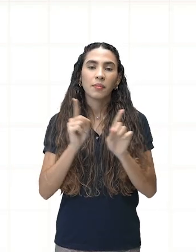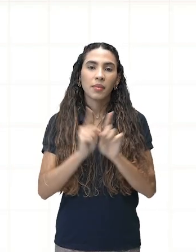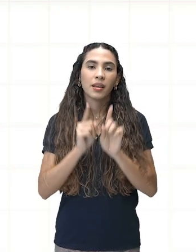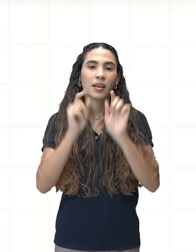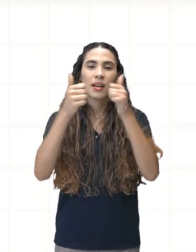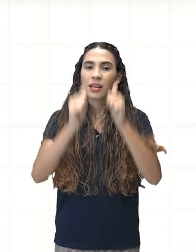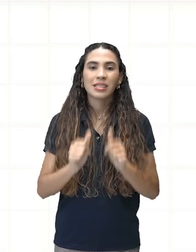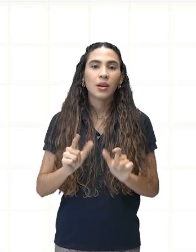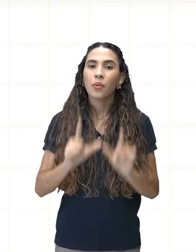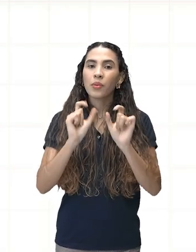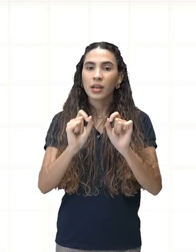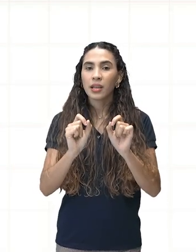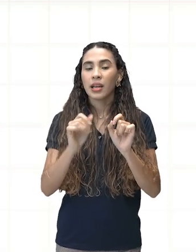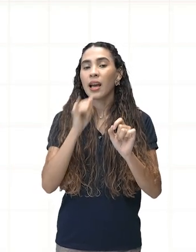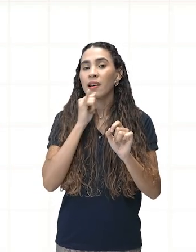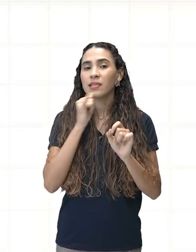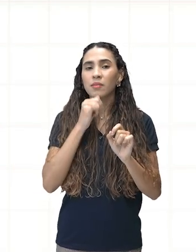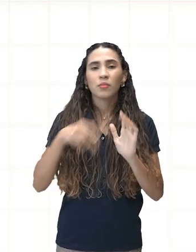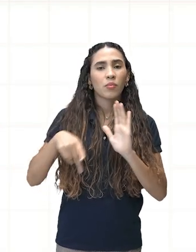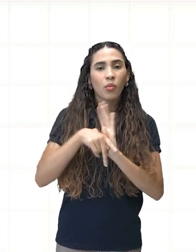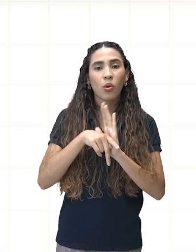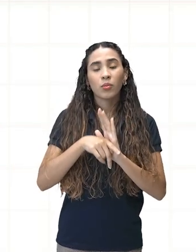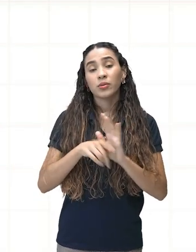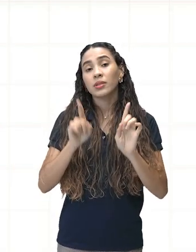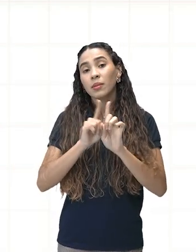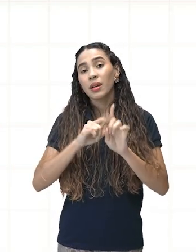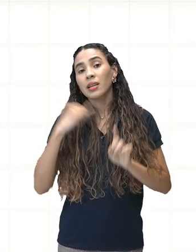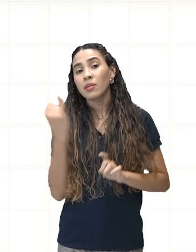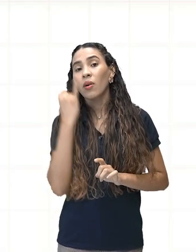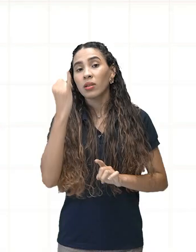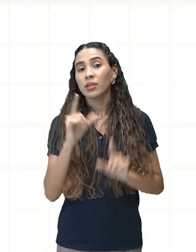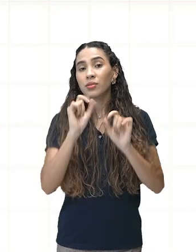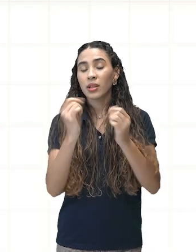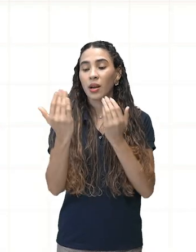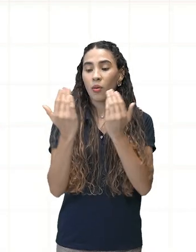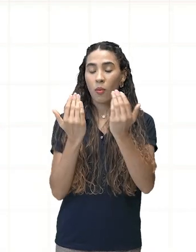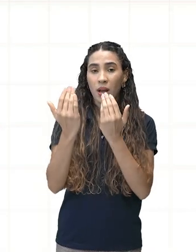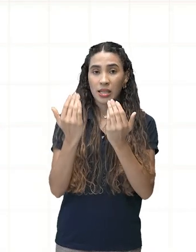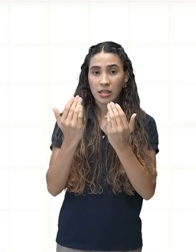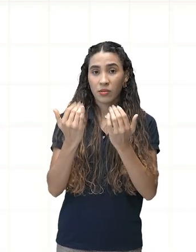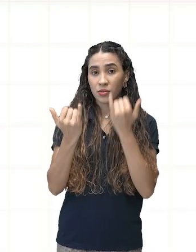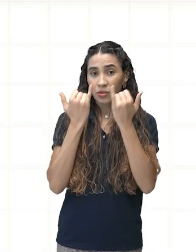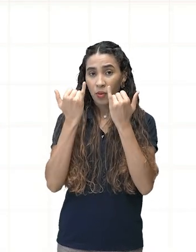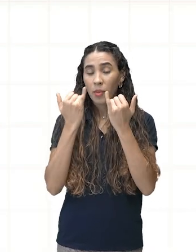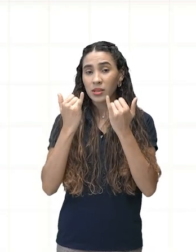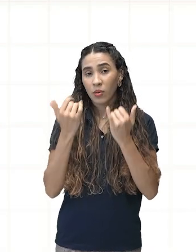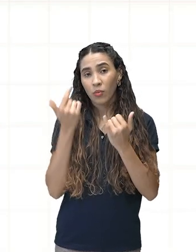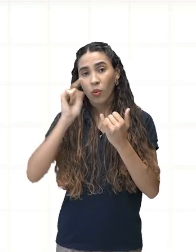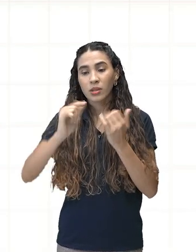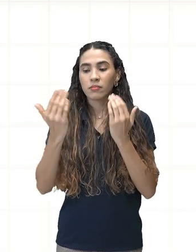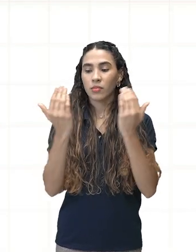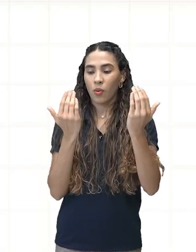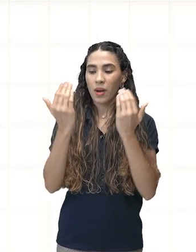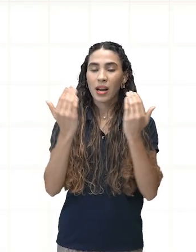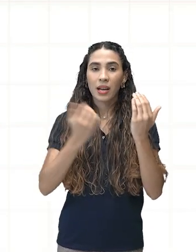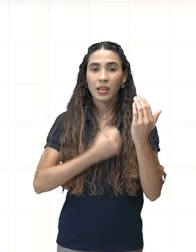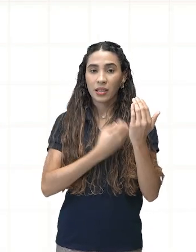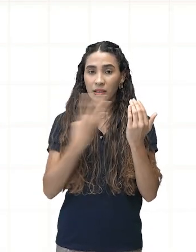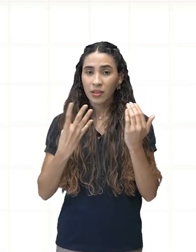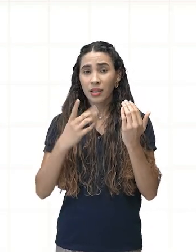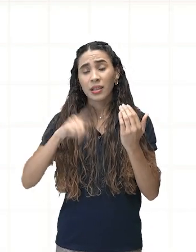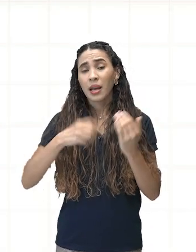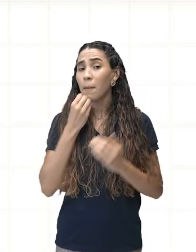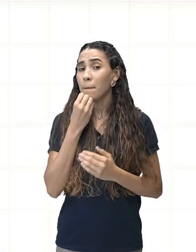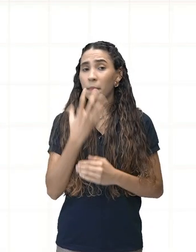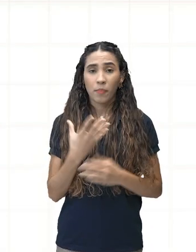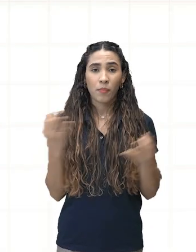ali dados atípicos, são importantes também para a comparação de dados, para a gente comparar ali os dados, e os gráficos são